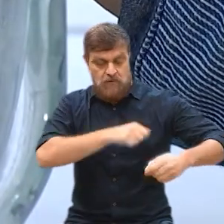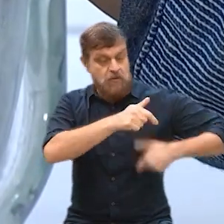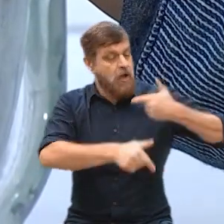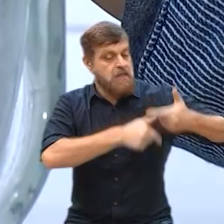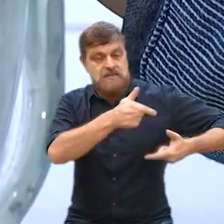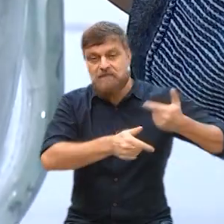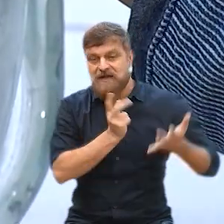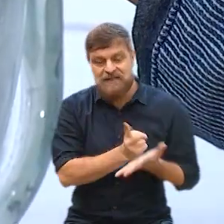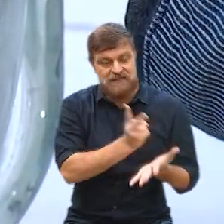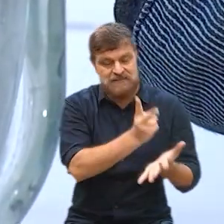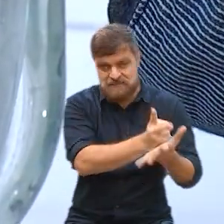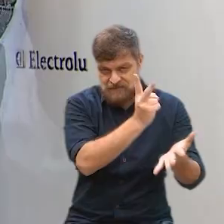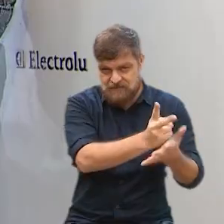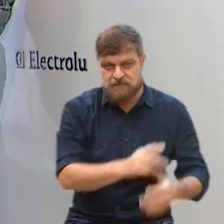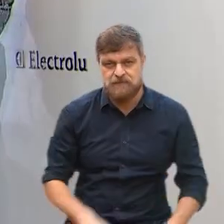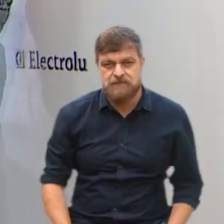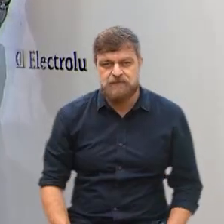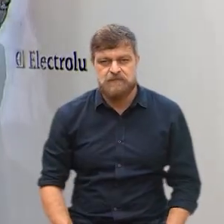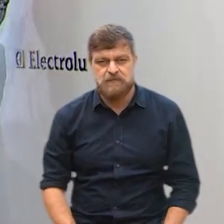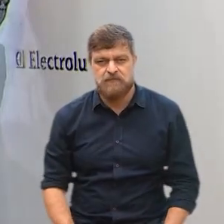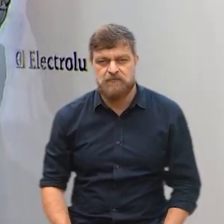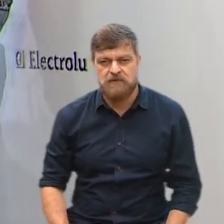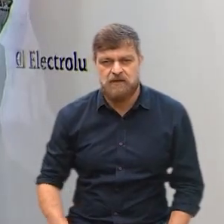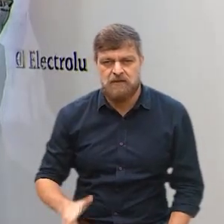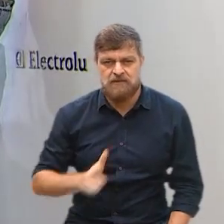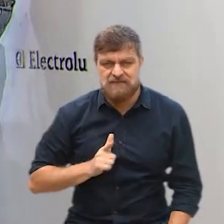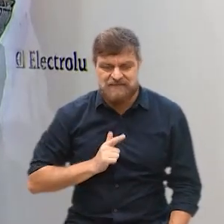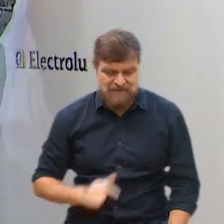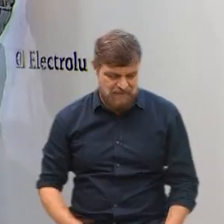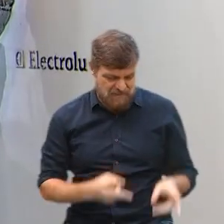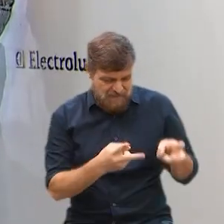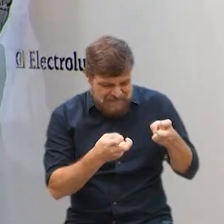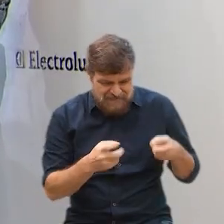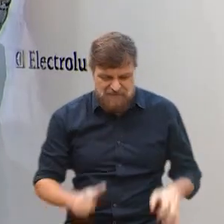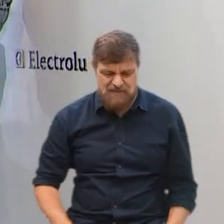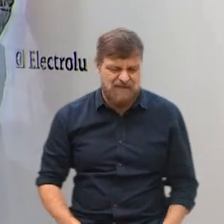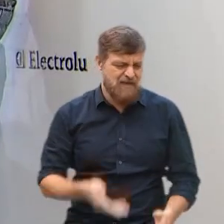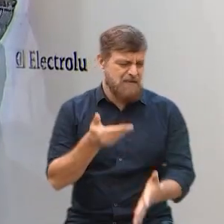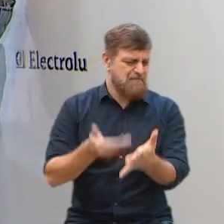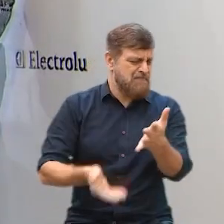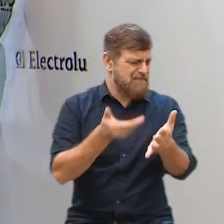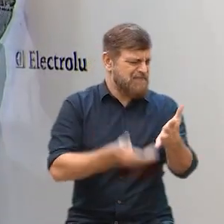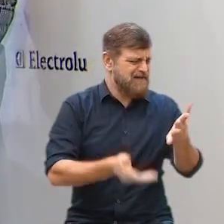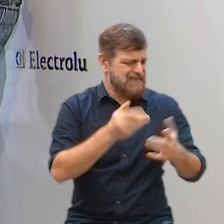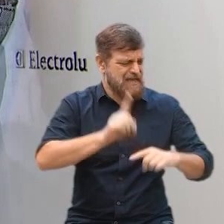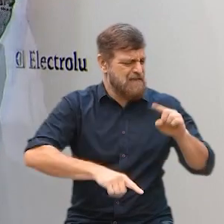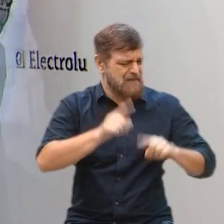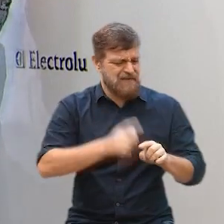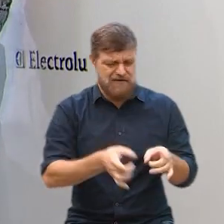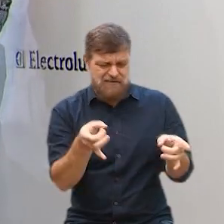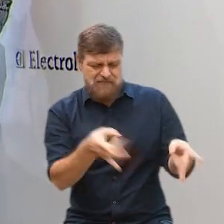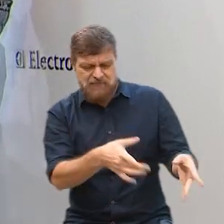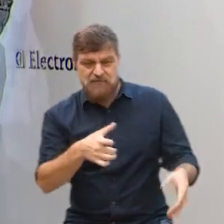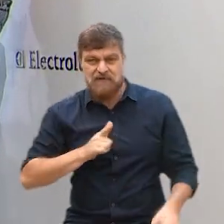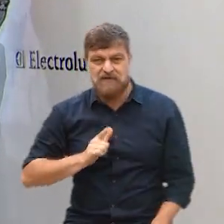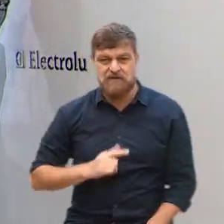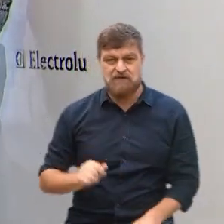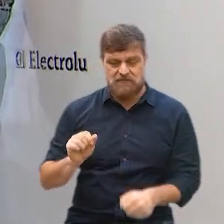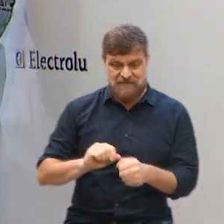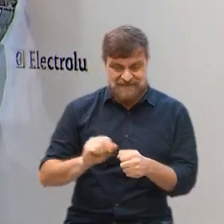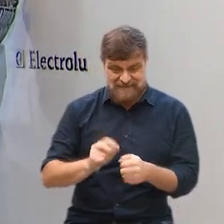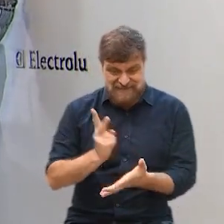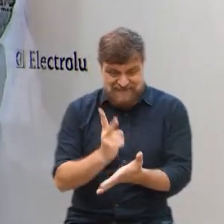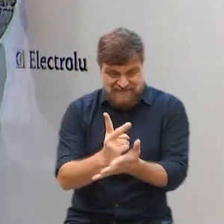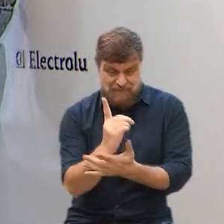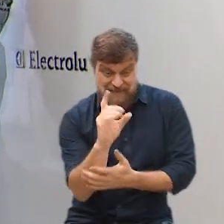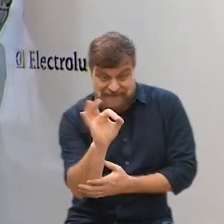tudo sempre feito na medida. E essa coisa da sobra me incomoda muito, né? Então eu fazia coisa de 10% a mais. Se as